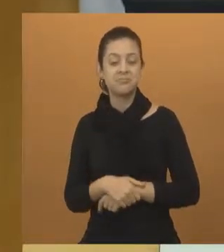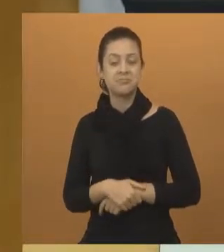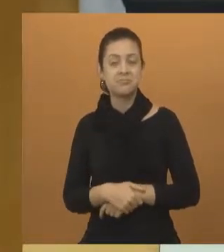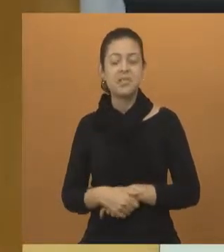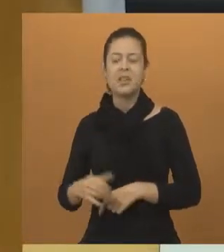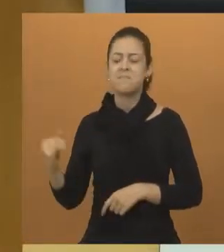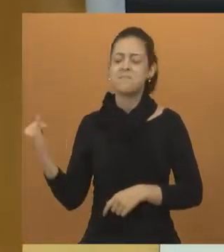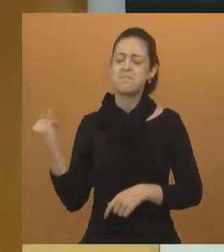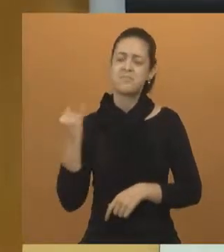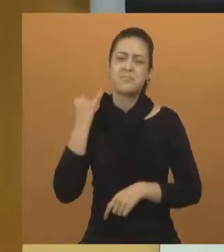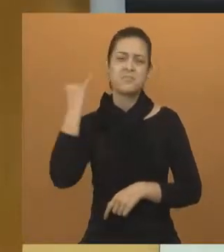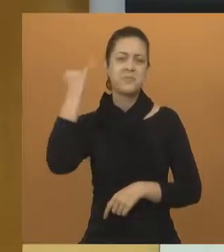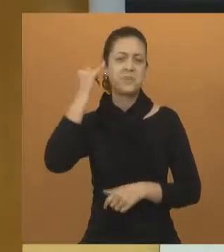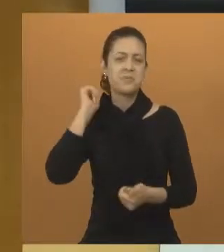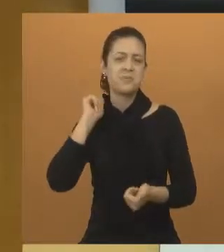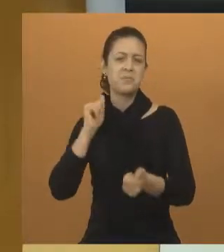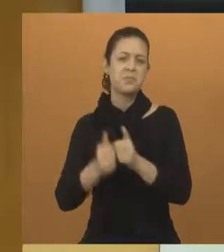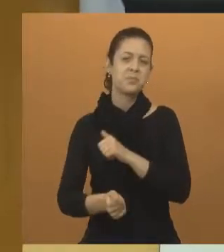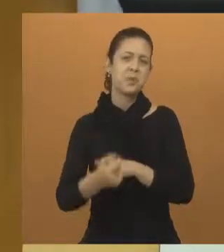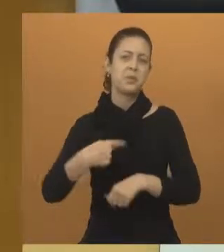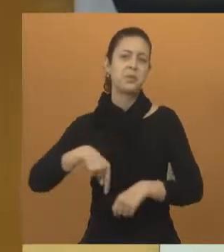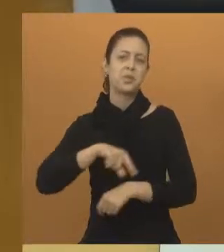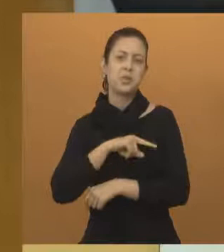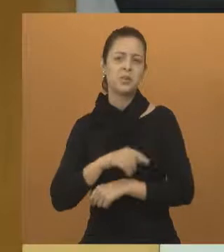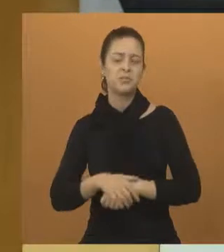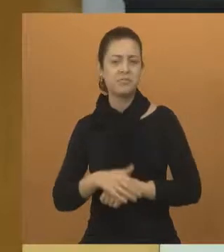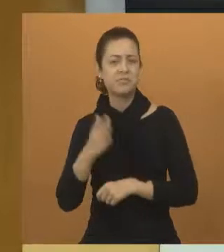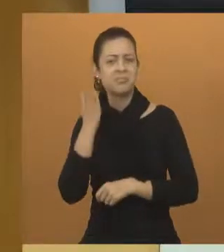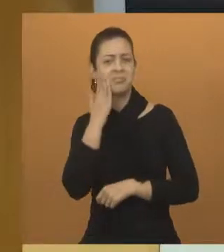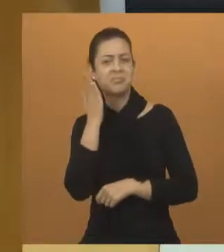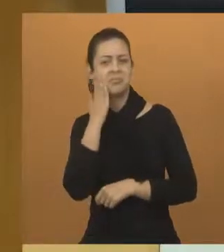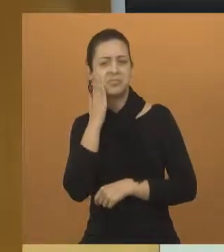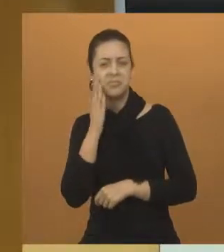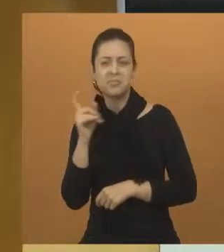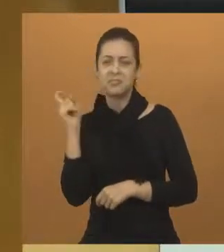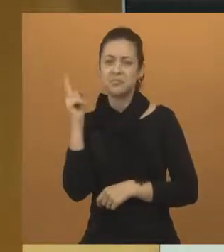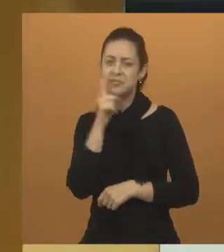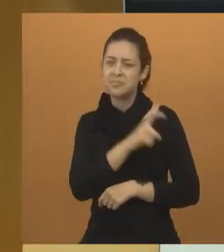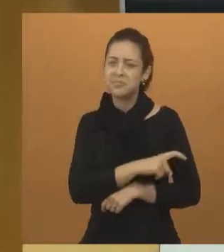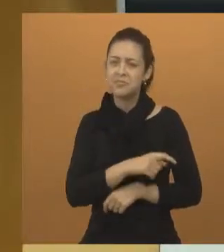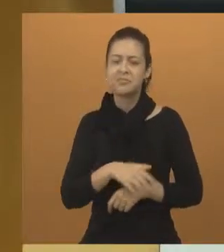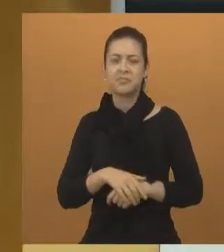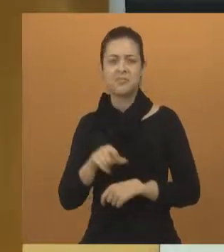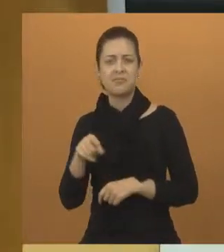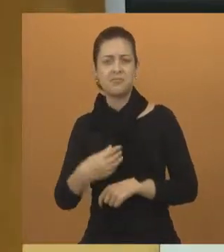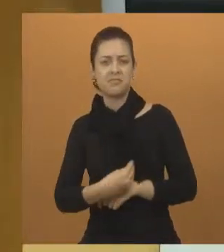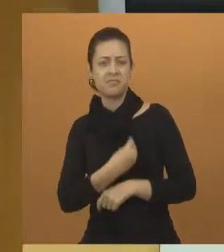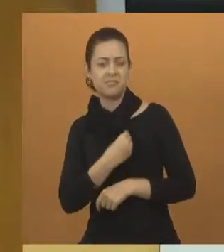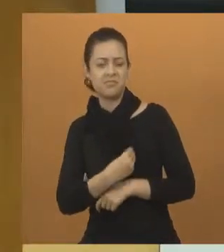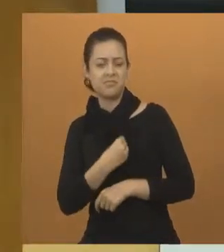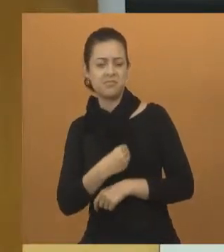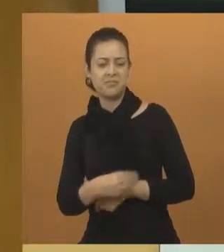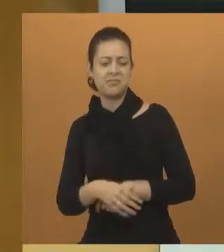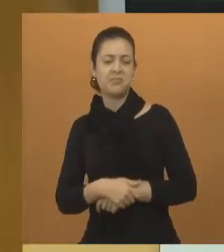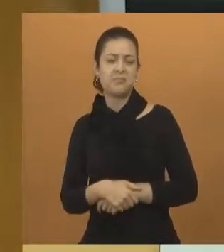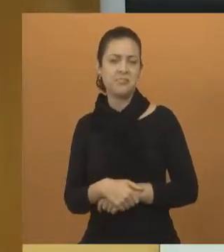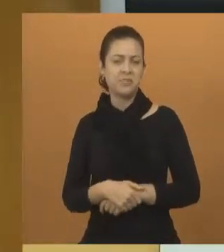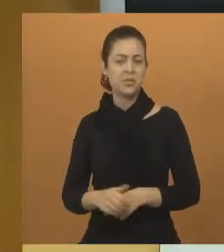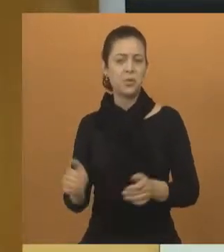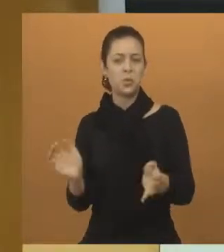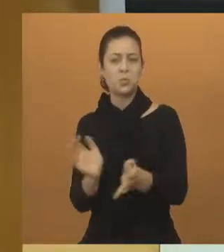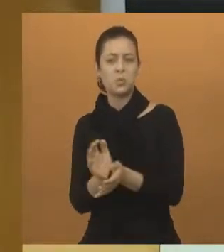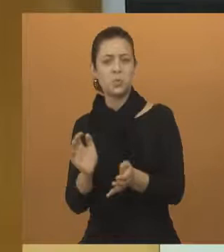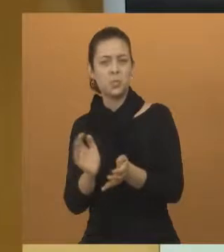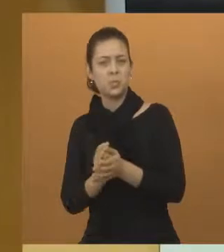tamanha importância isso para nós. Porque nós sabemos da dificuldade que lá estão hoje. Clubes que